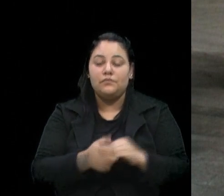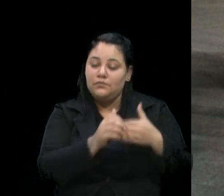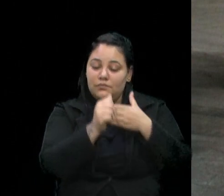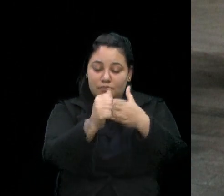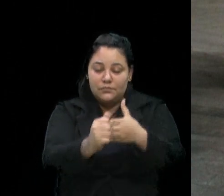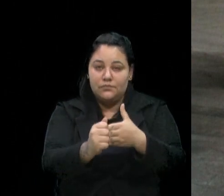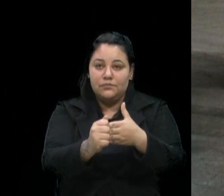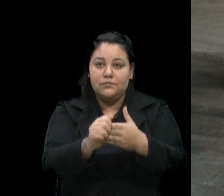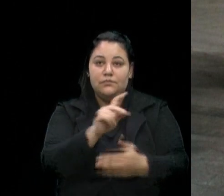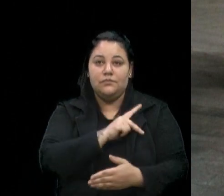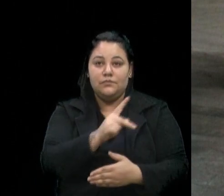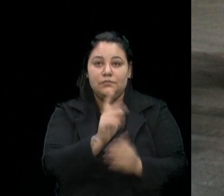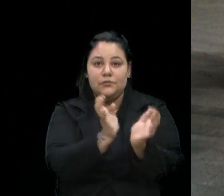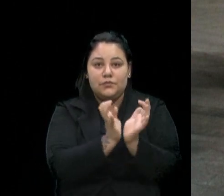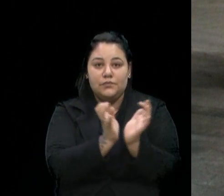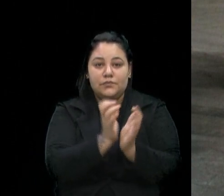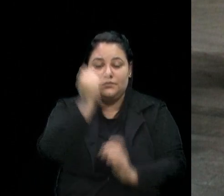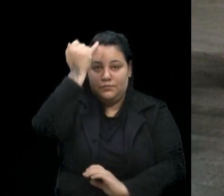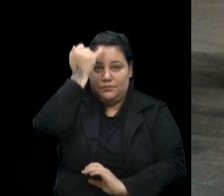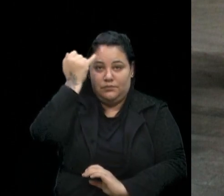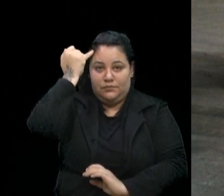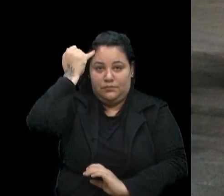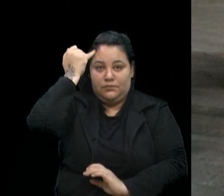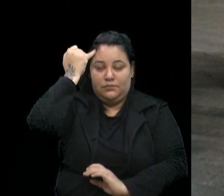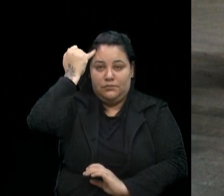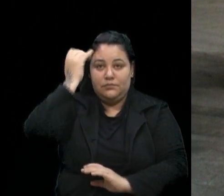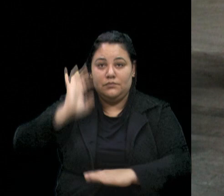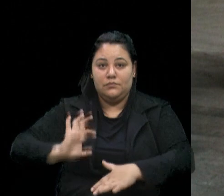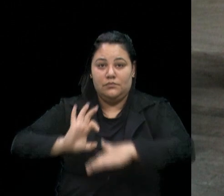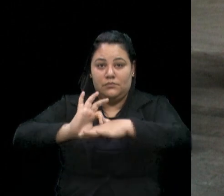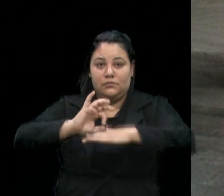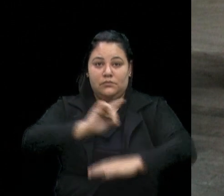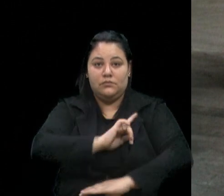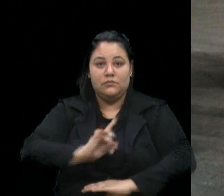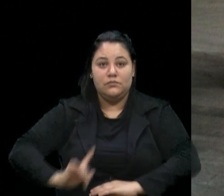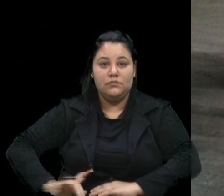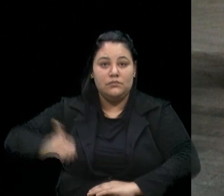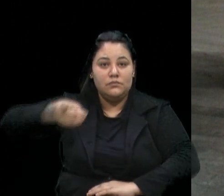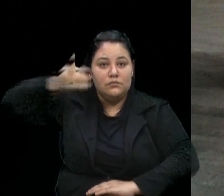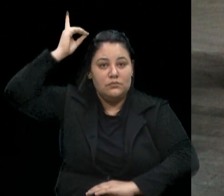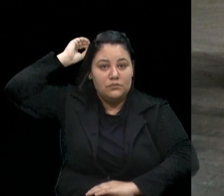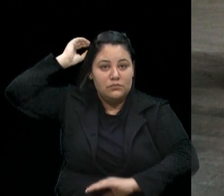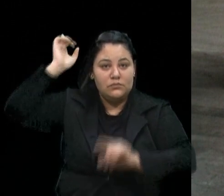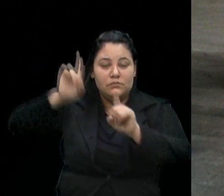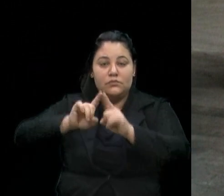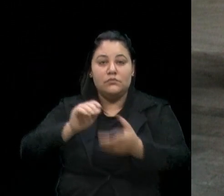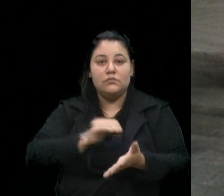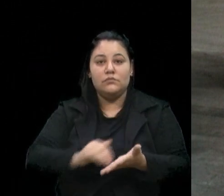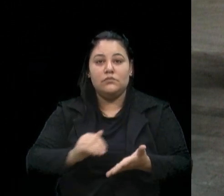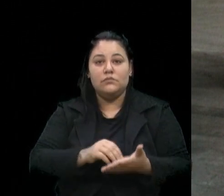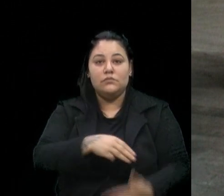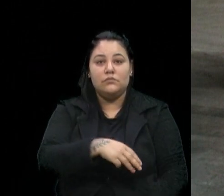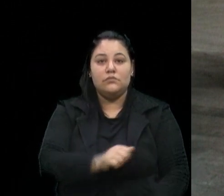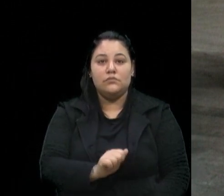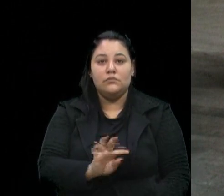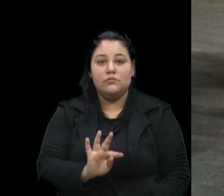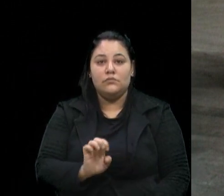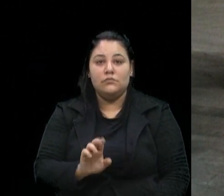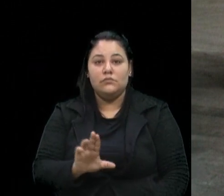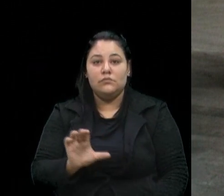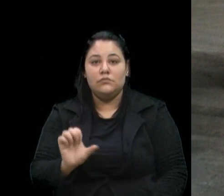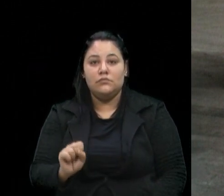presidente da casa, colega José D'Ambrós, líder de governo Lucas Gil, os secretários Mateus do Escritório de